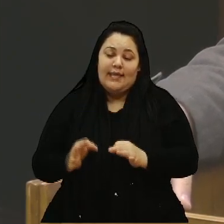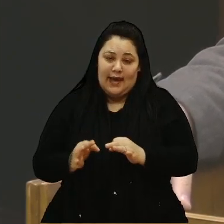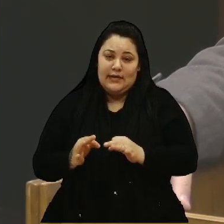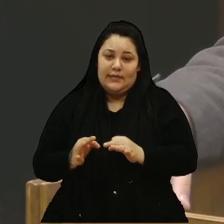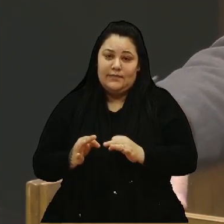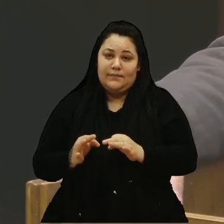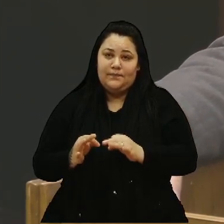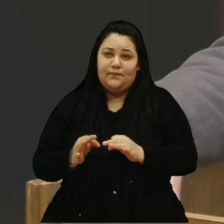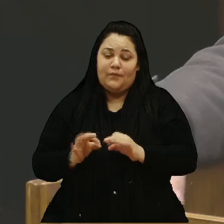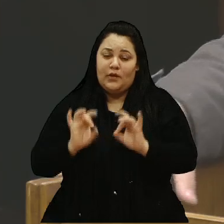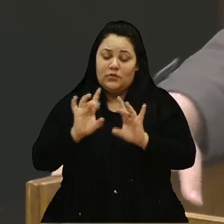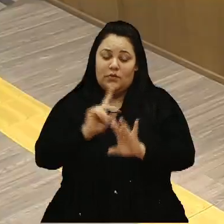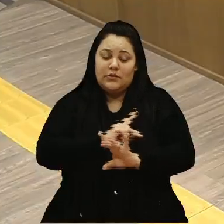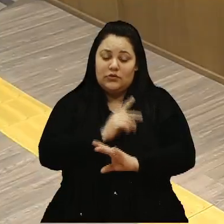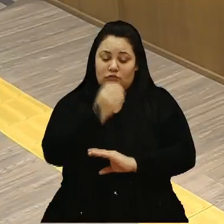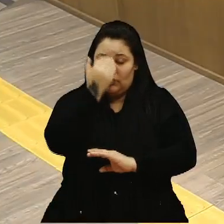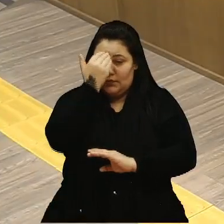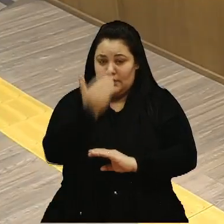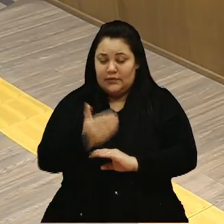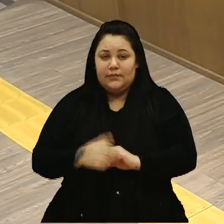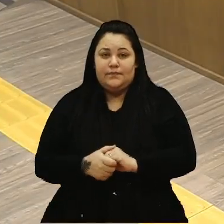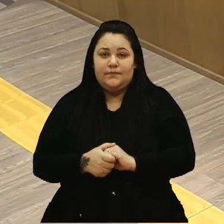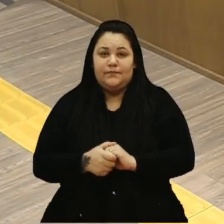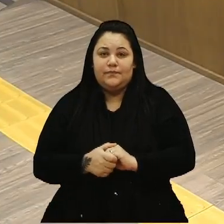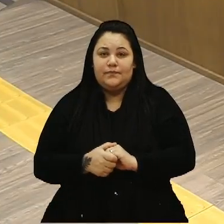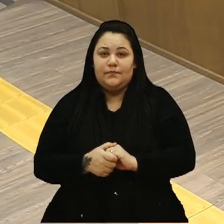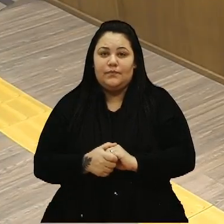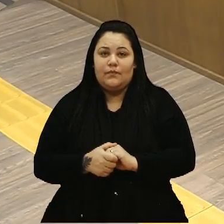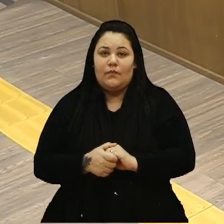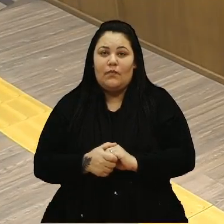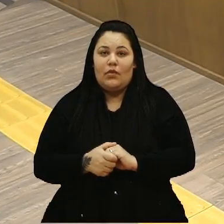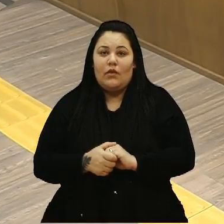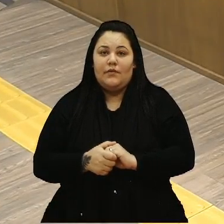da situação. Era isso, presidente. Muito obrigado. Obrigada, vereador Caleb Garbim. Em declaração de líder.